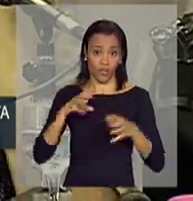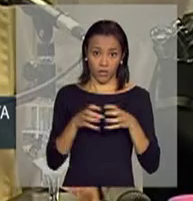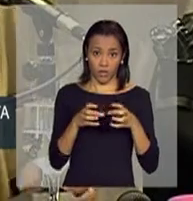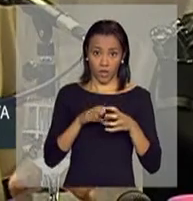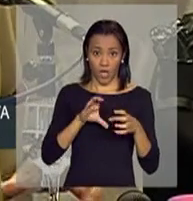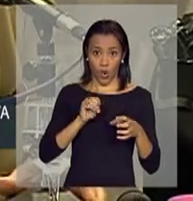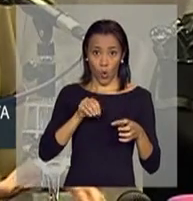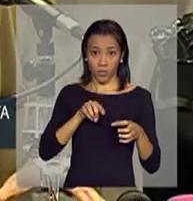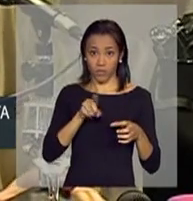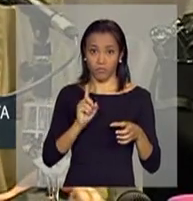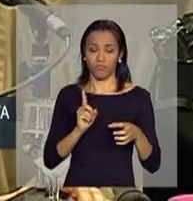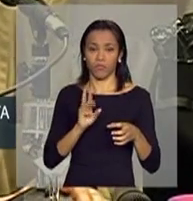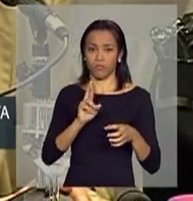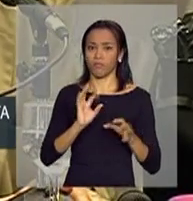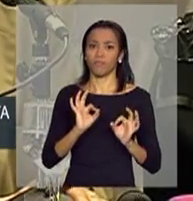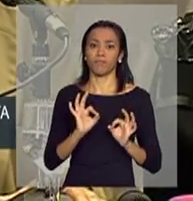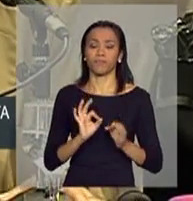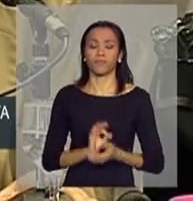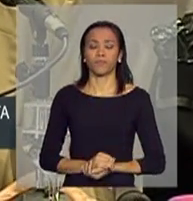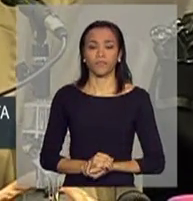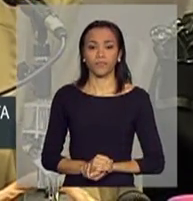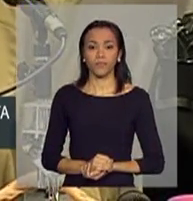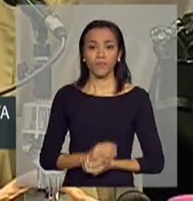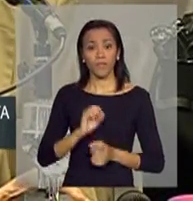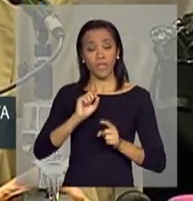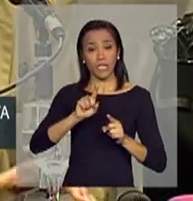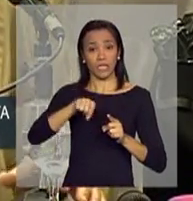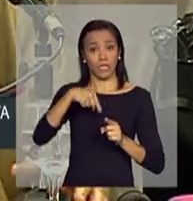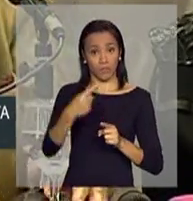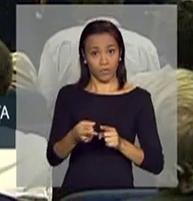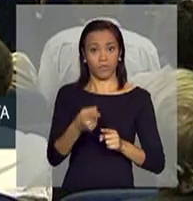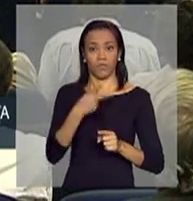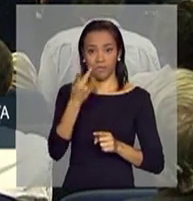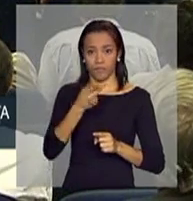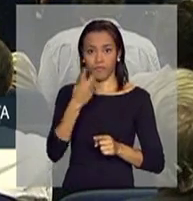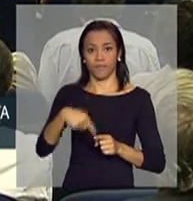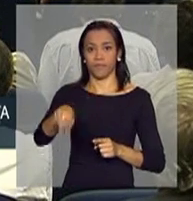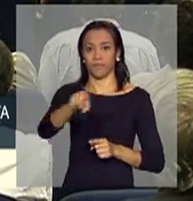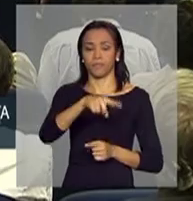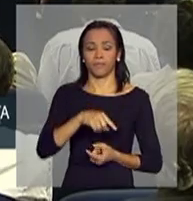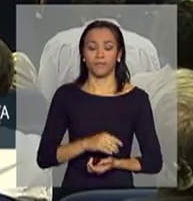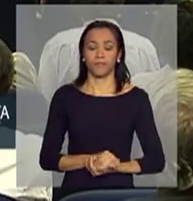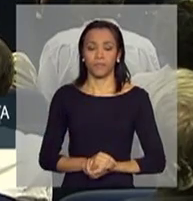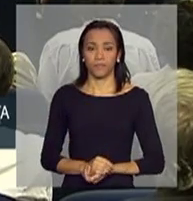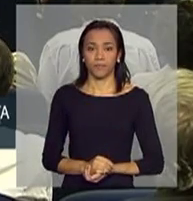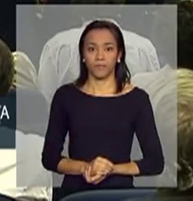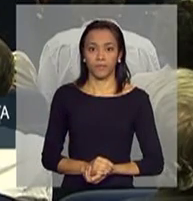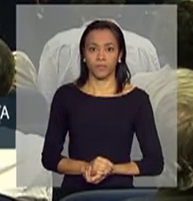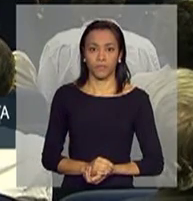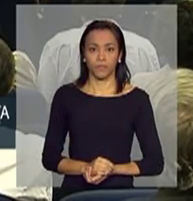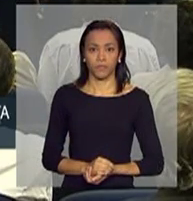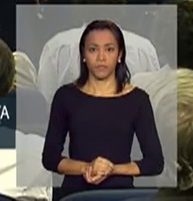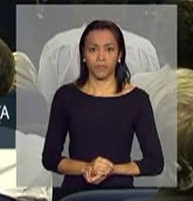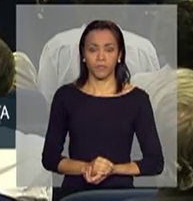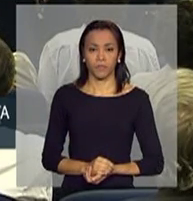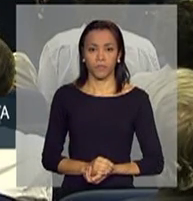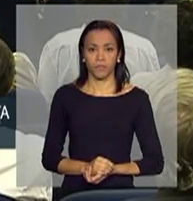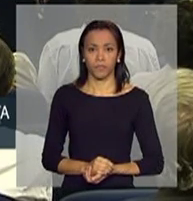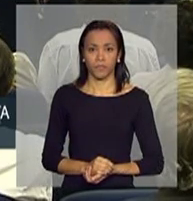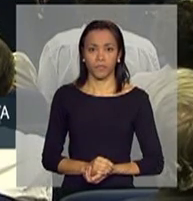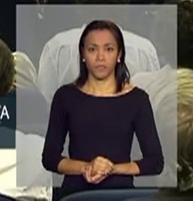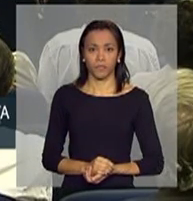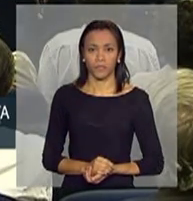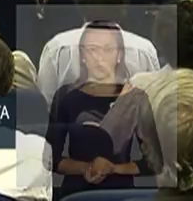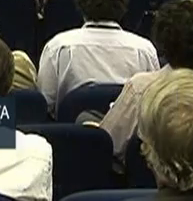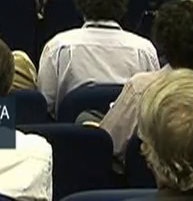a recomendação, depois de todo mundo falar, eu digo alguma coisa. Deixa eu falar primeiro. Olha,